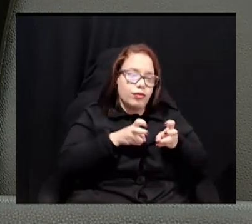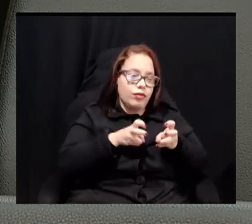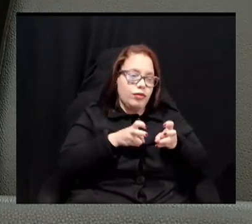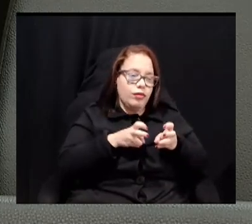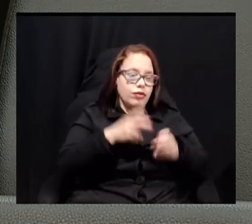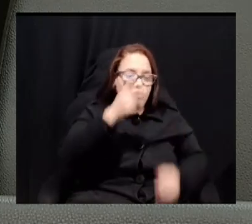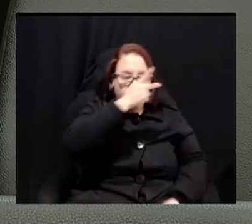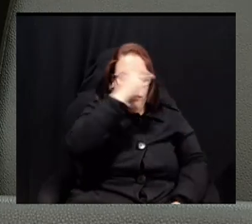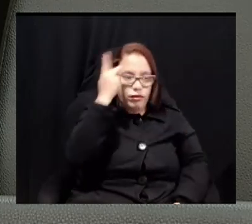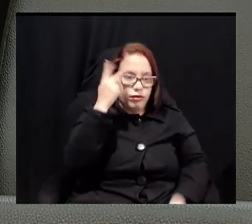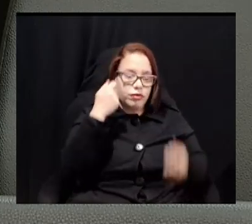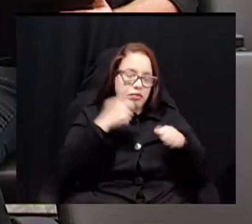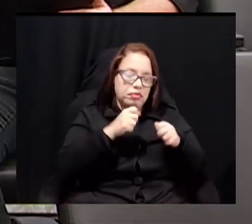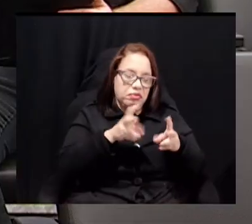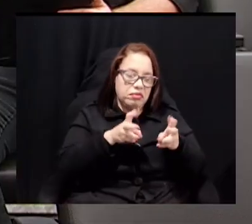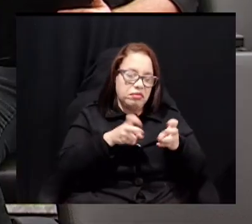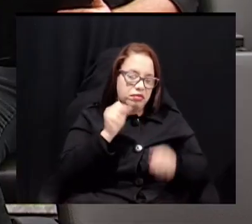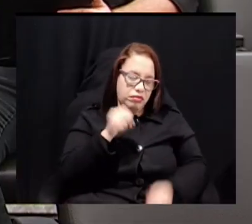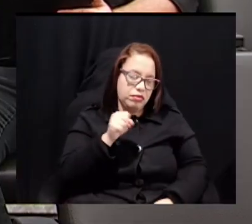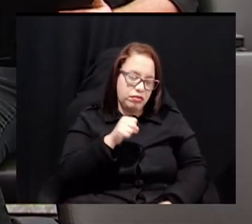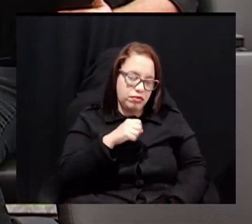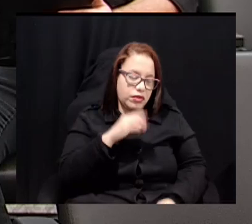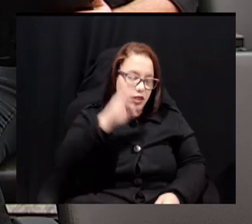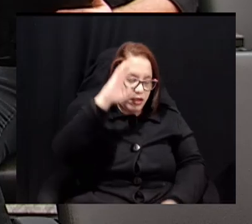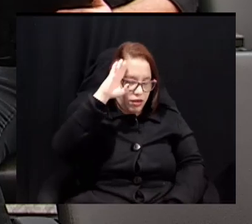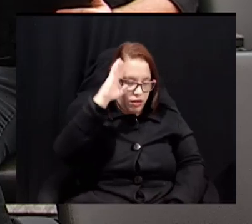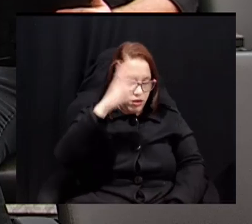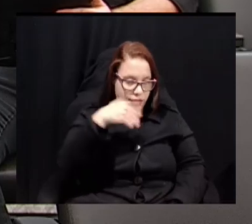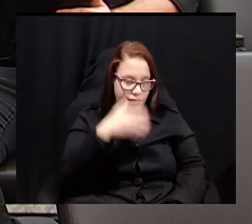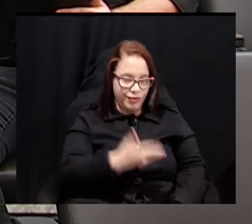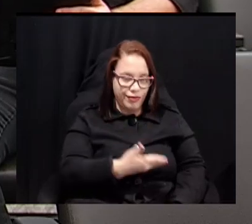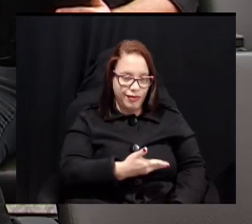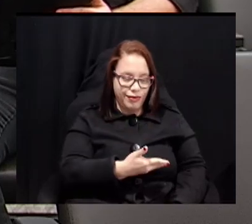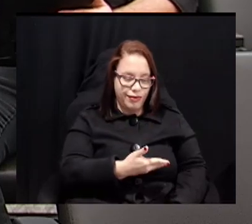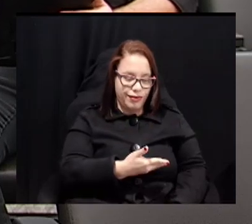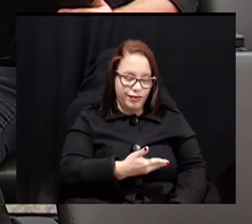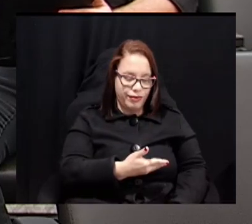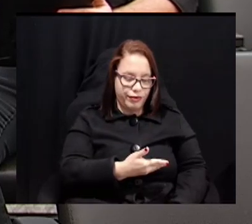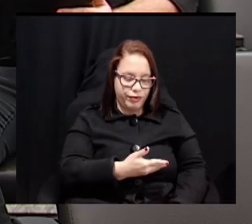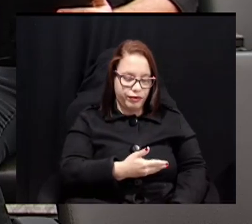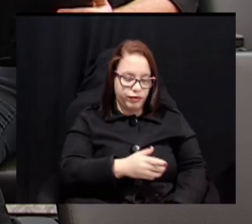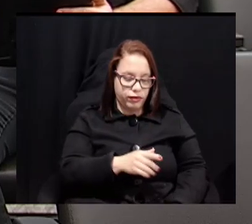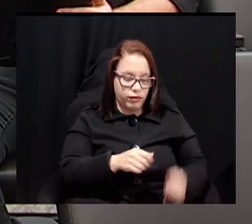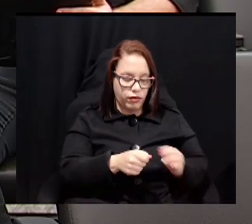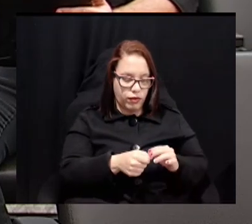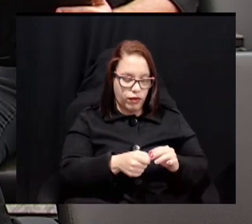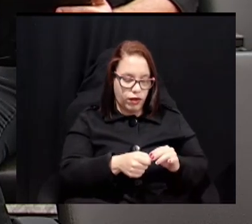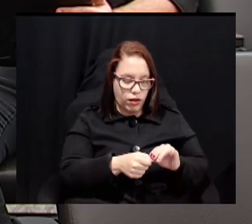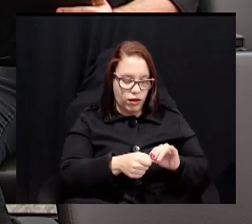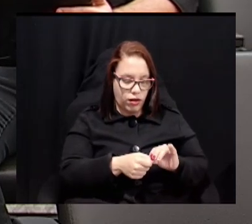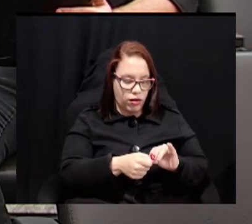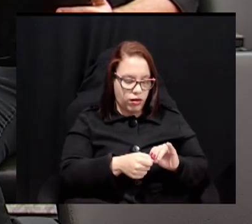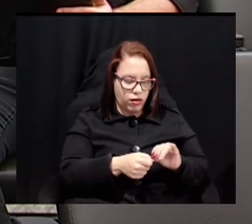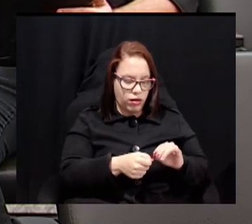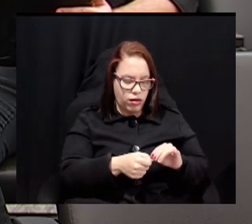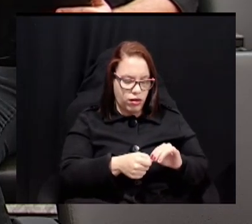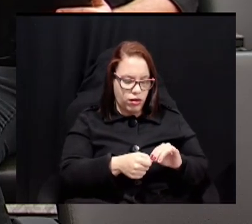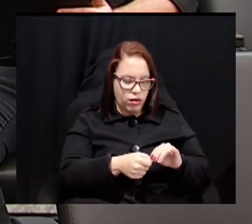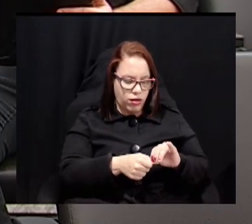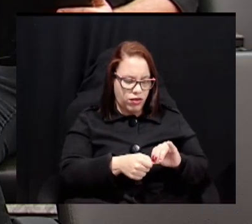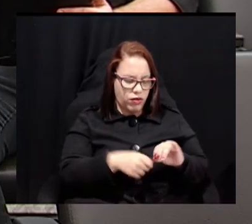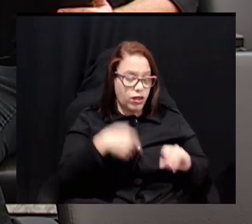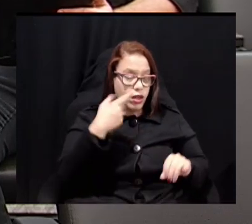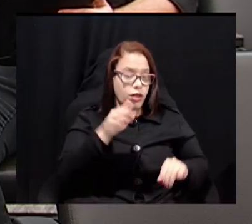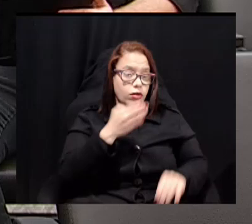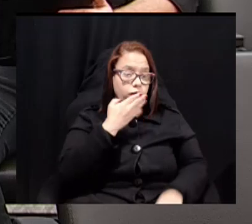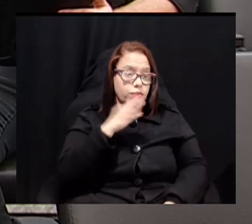merecem reconhecimento, a gente tem que honrá-los, sim. São pessoas que vão além do seu juramento profissional. Vereador, a gente